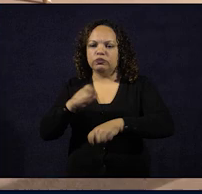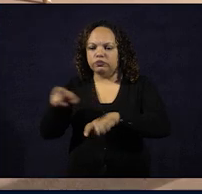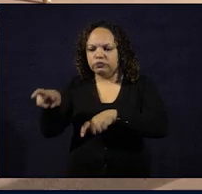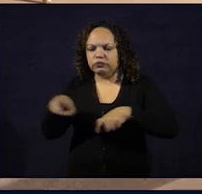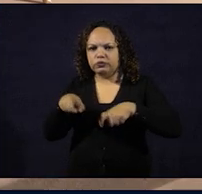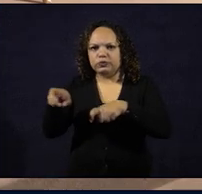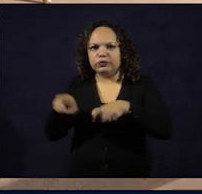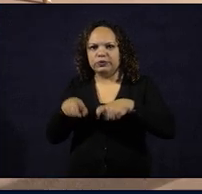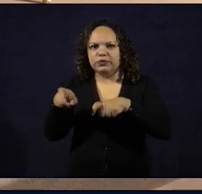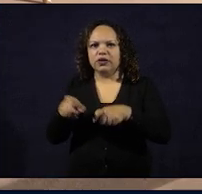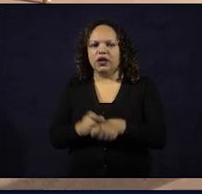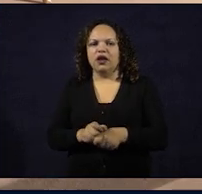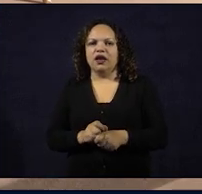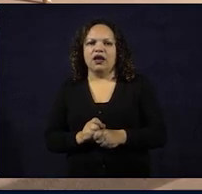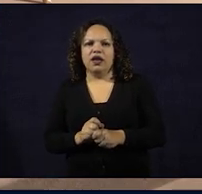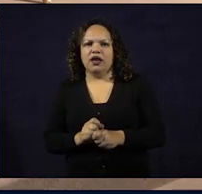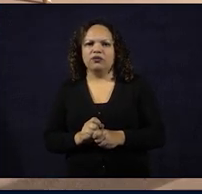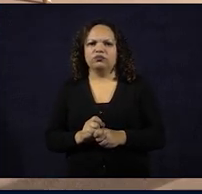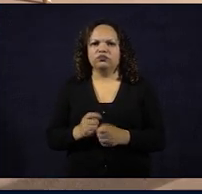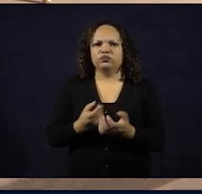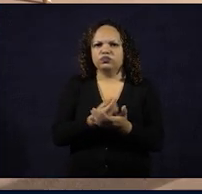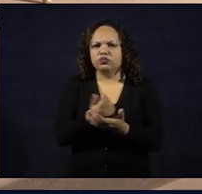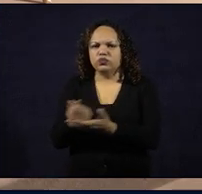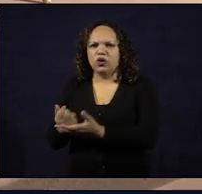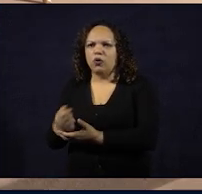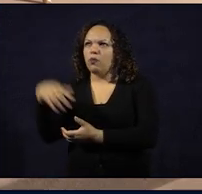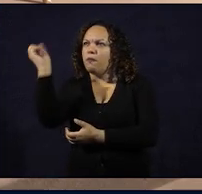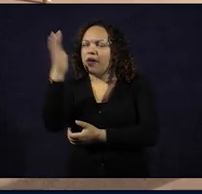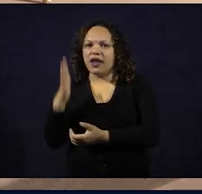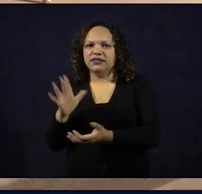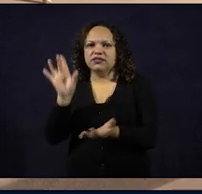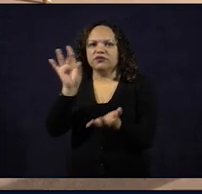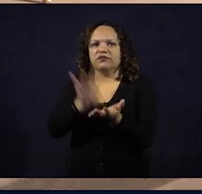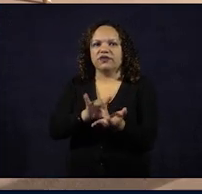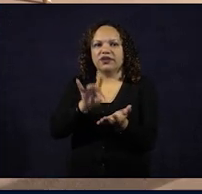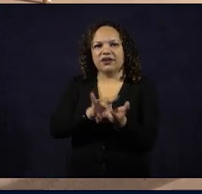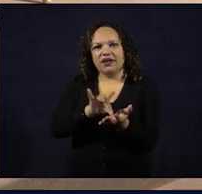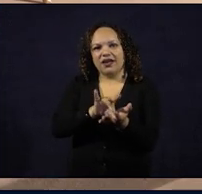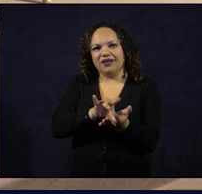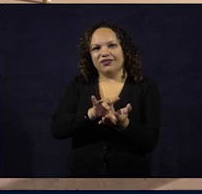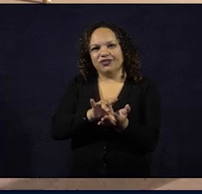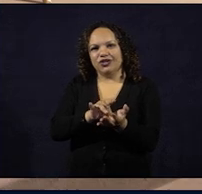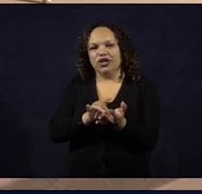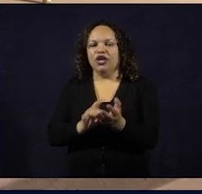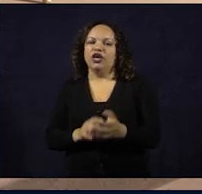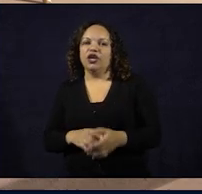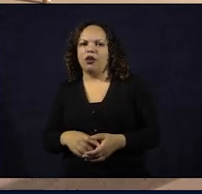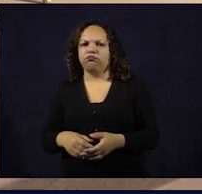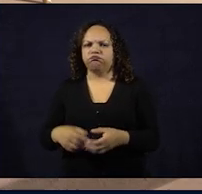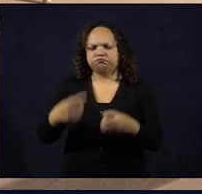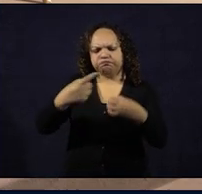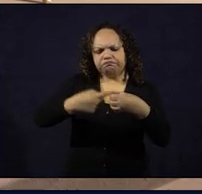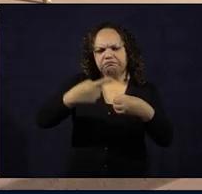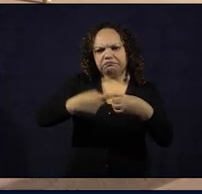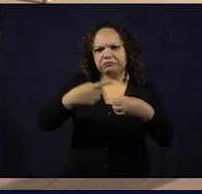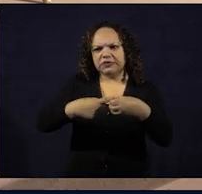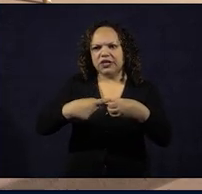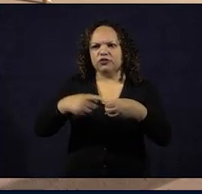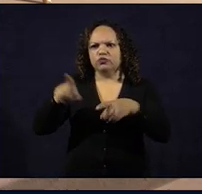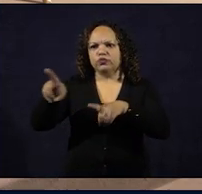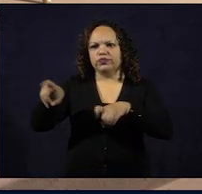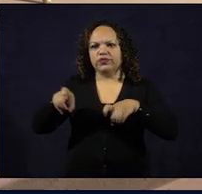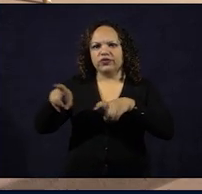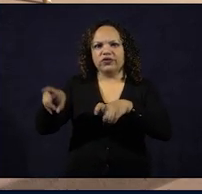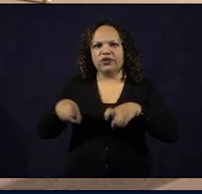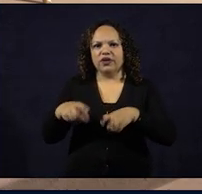um GAP muito grande Tá entre o Brasil real eu brinco entre a Faria Lima e o campo né então como